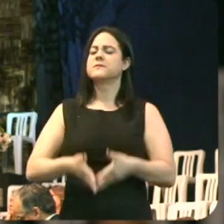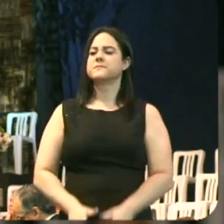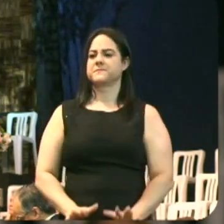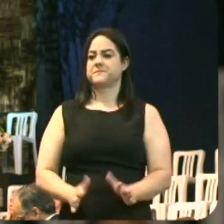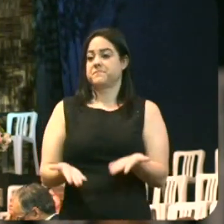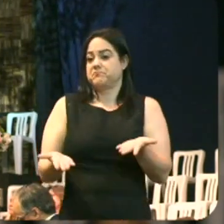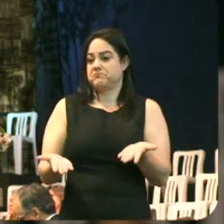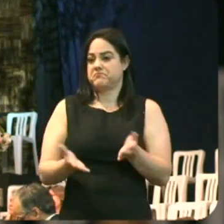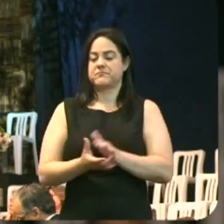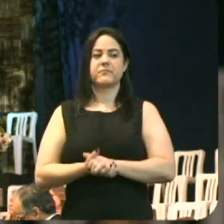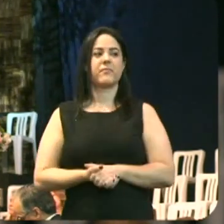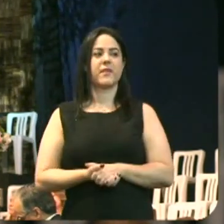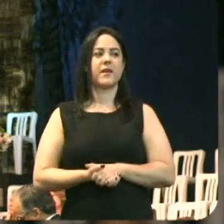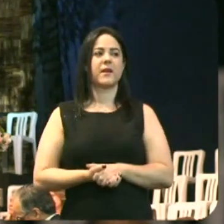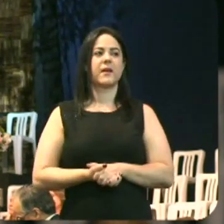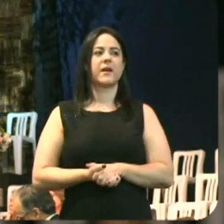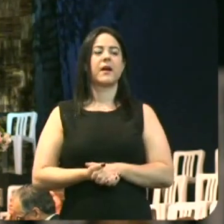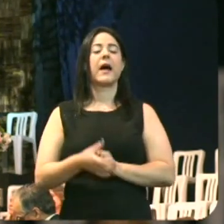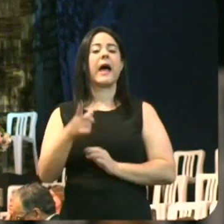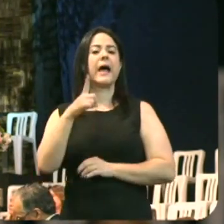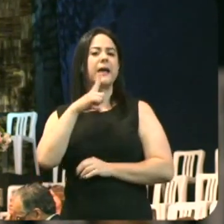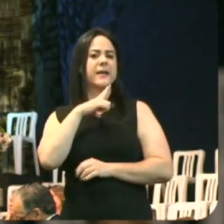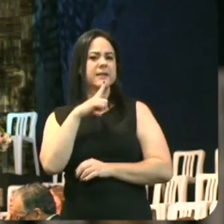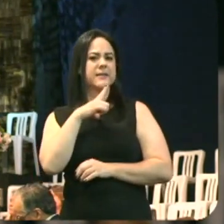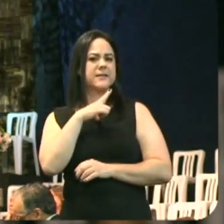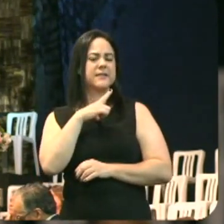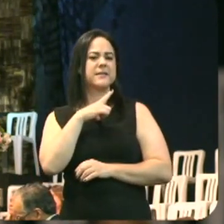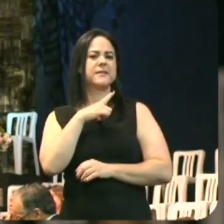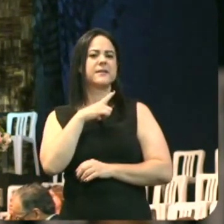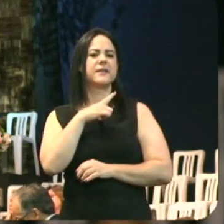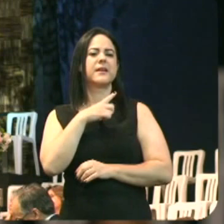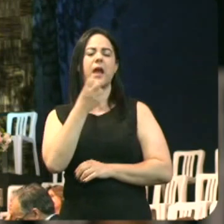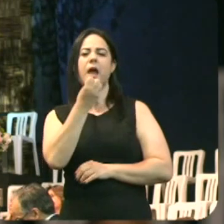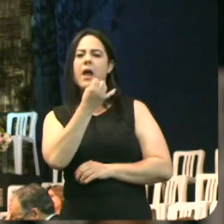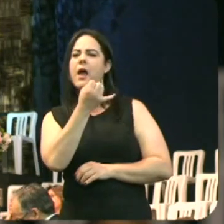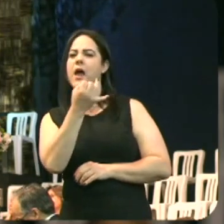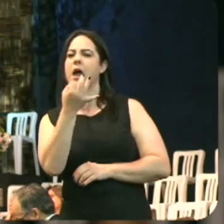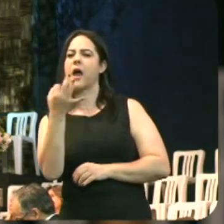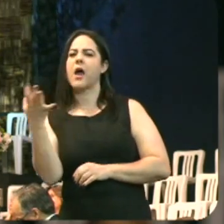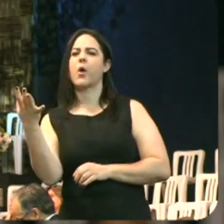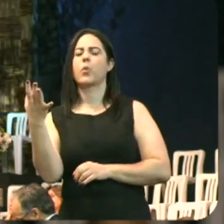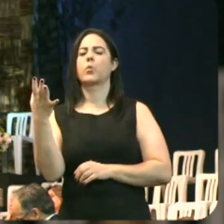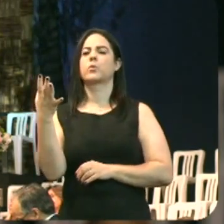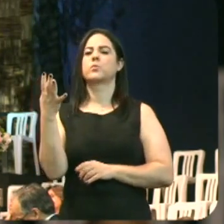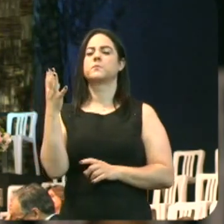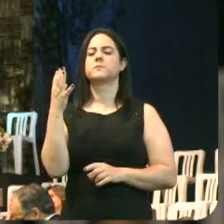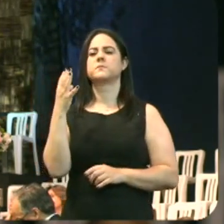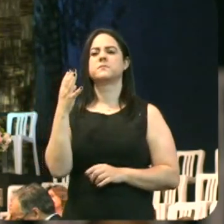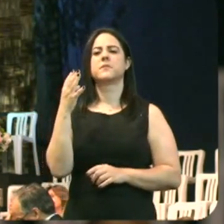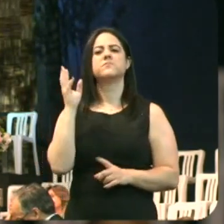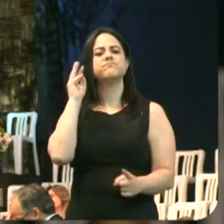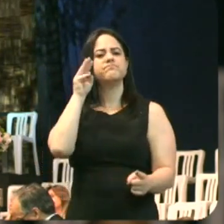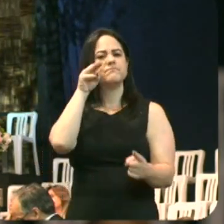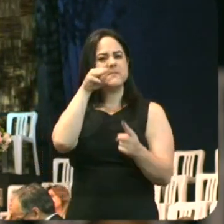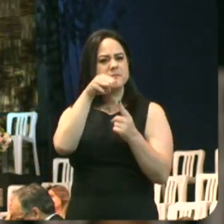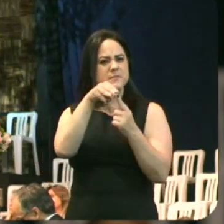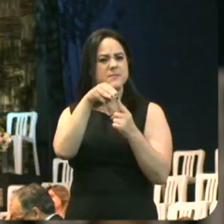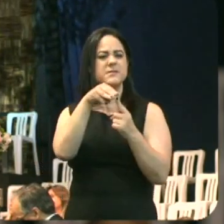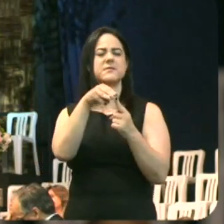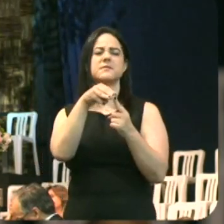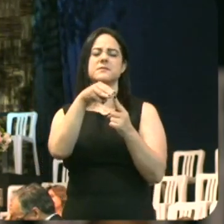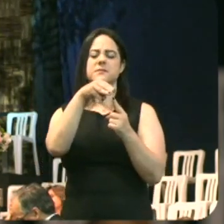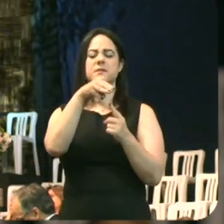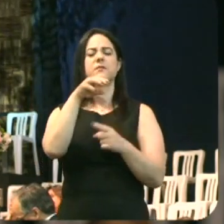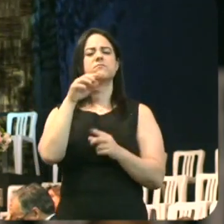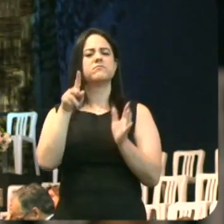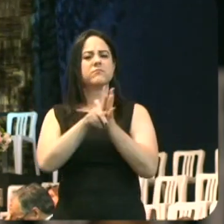mundo? E nela nós vamos encontrar então algumas missões do nosso Salvador